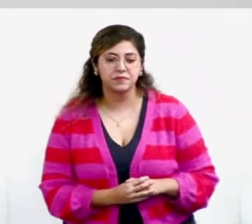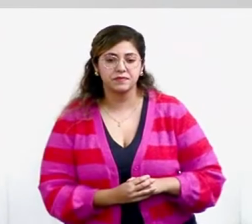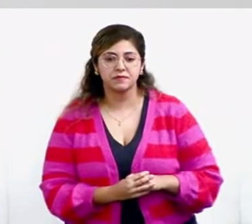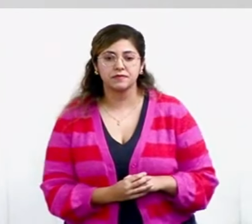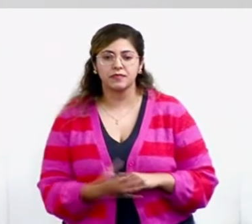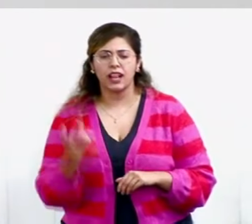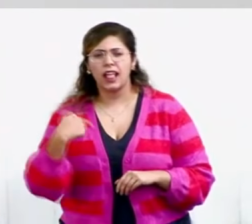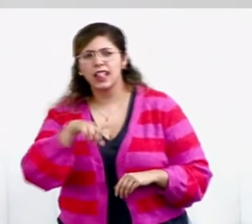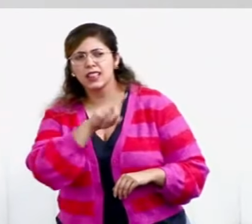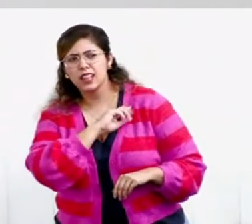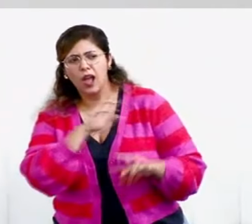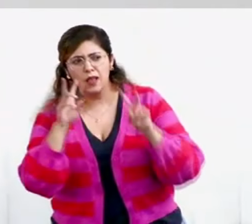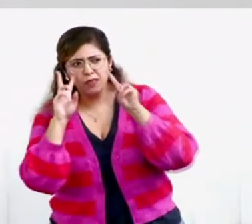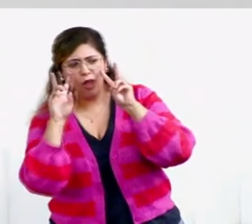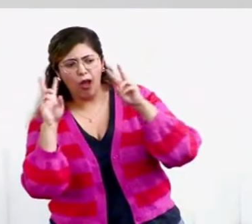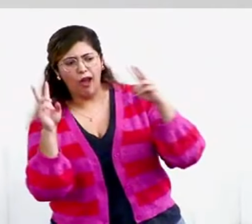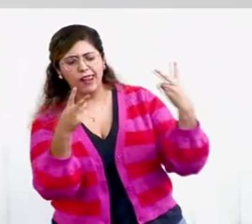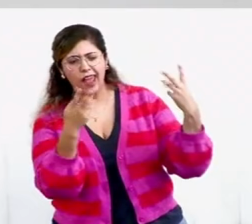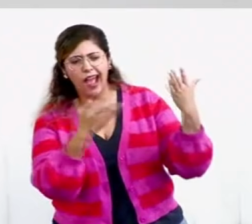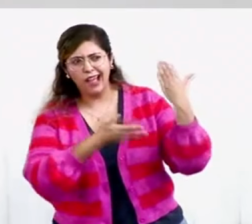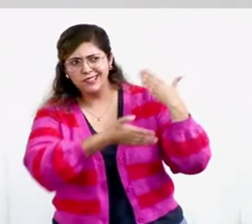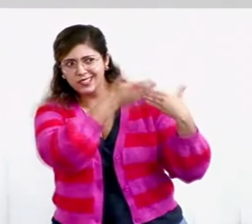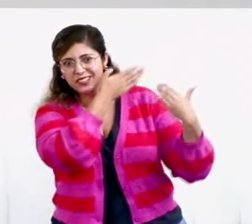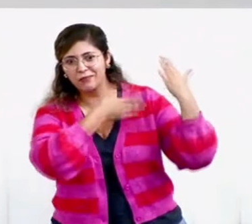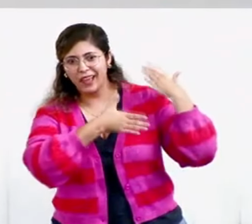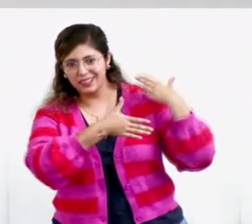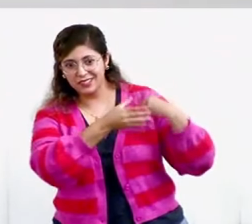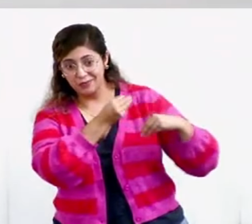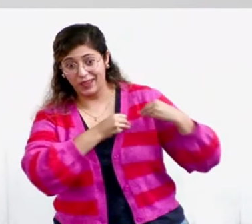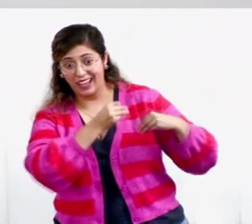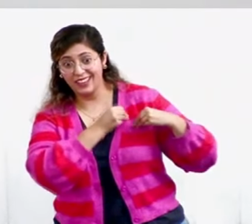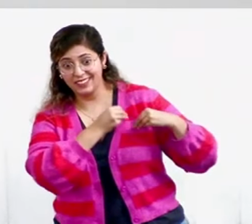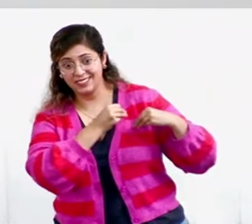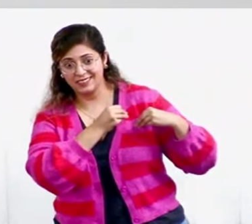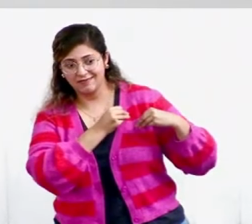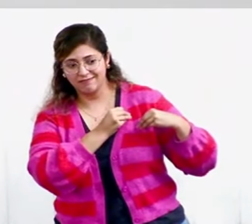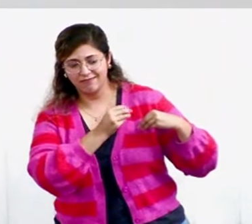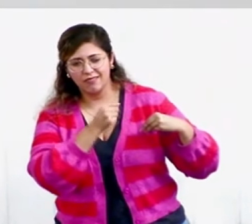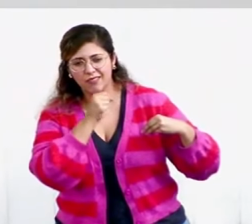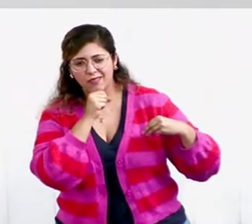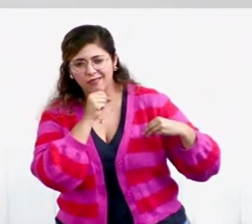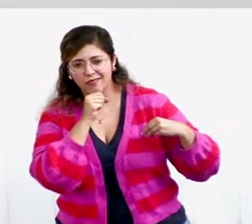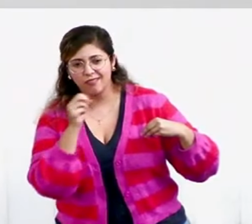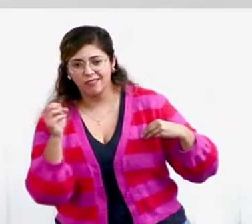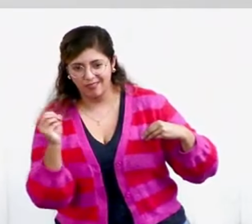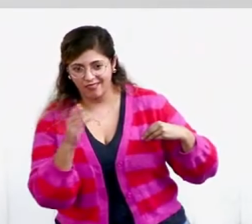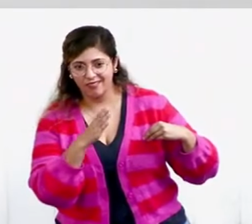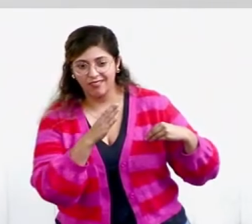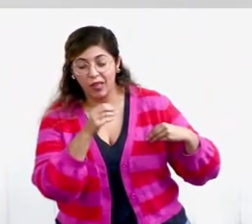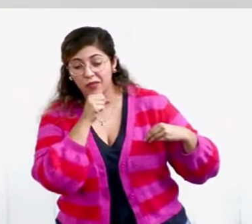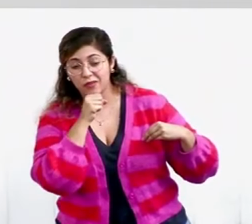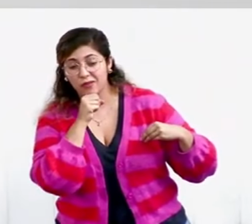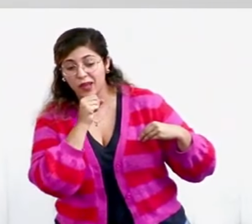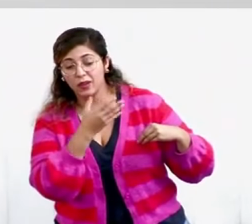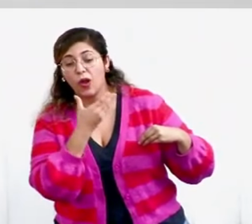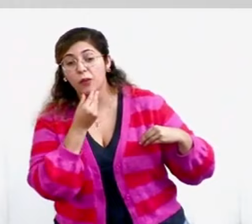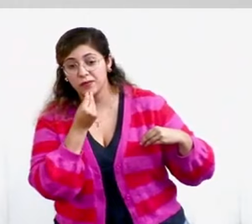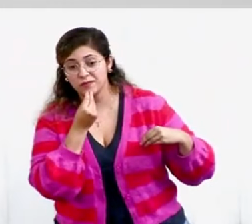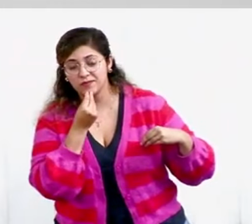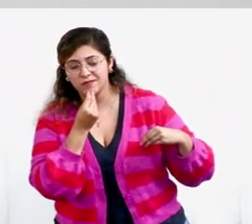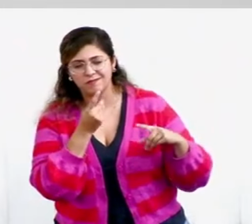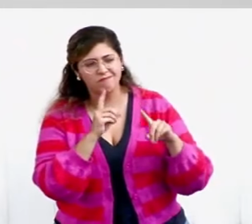para mostrar que ela é sem Deus, logo ela é sem verdade, porque a verdade é personificada em Deus. Então não